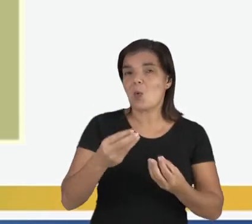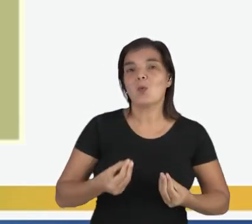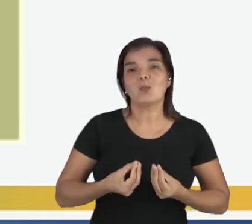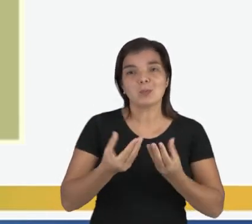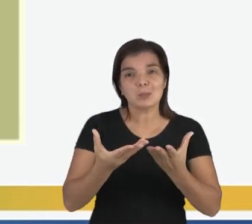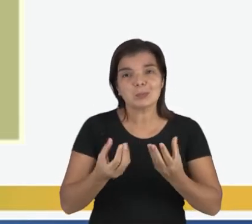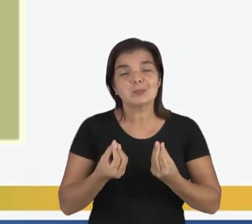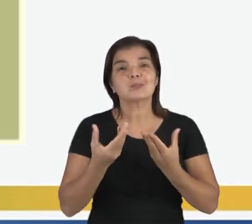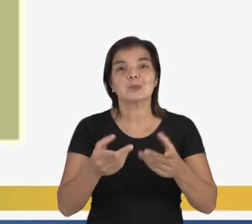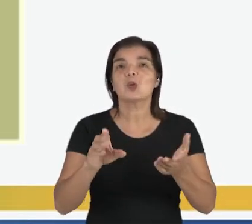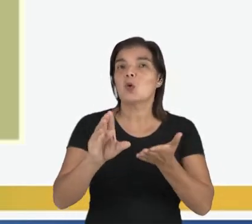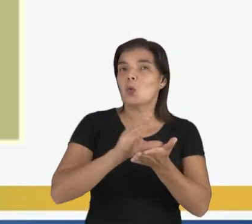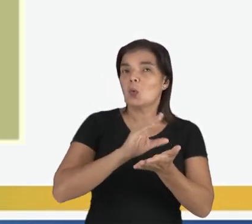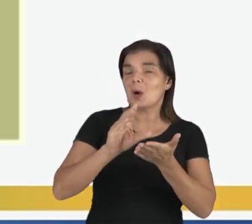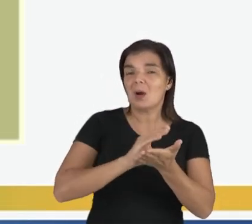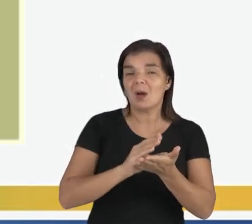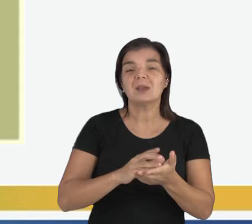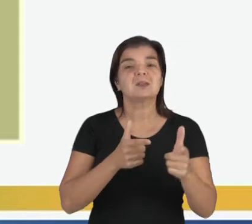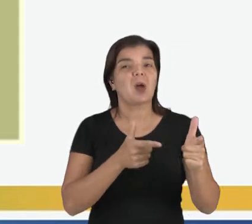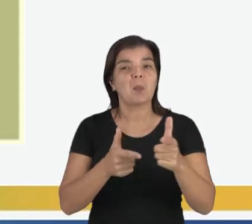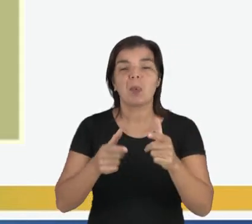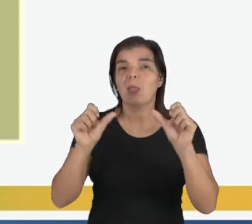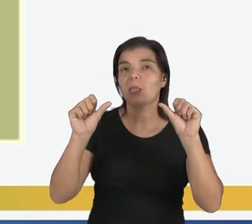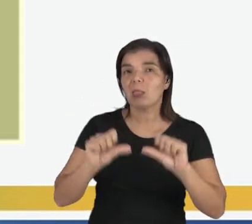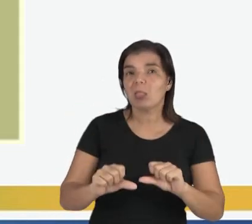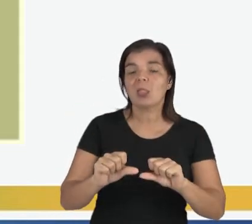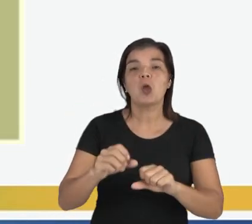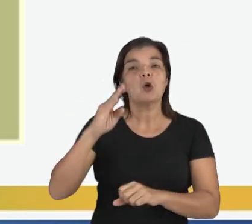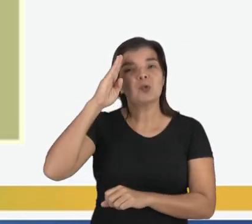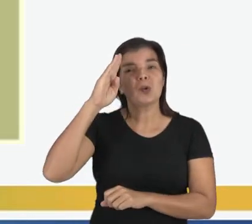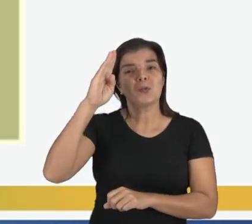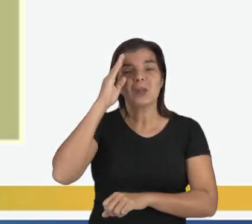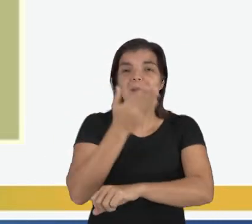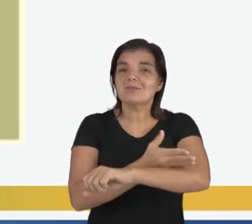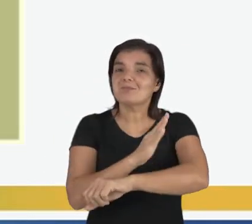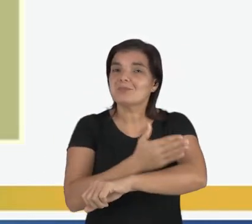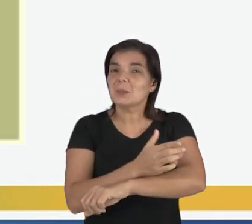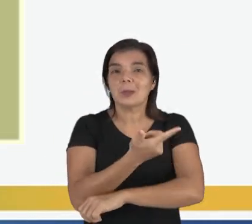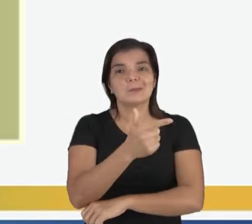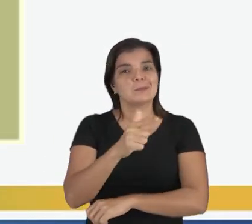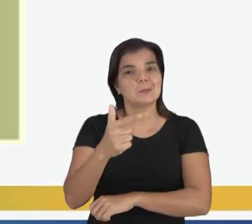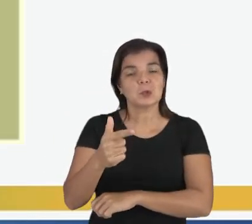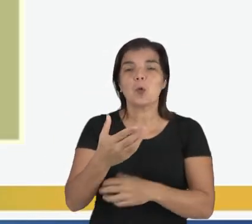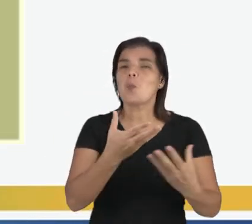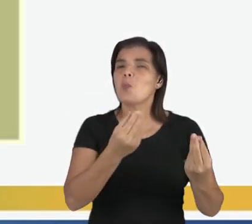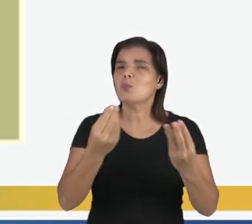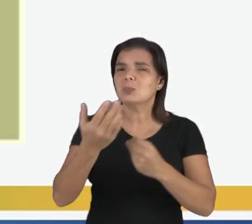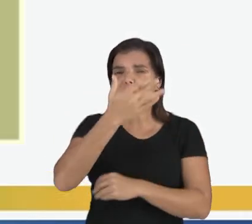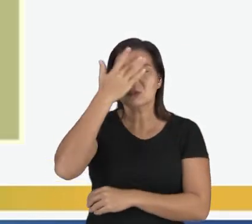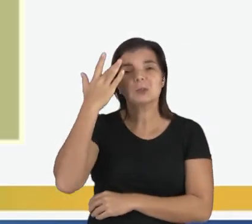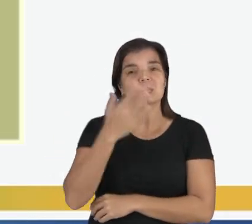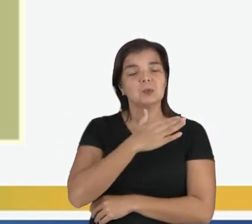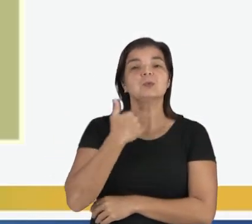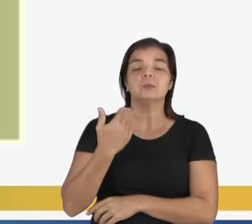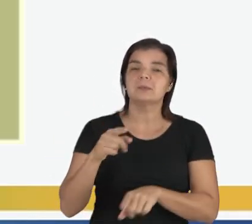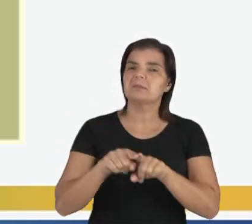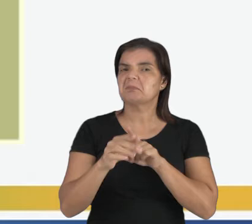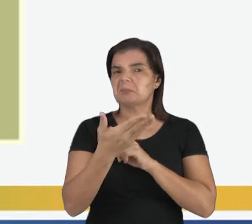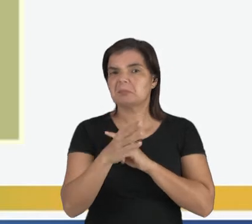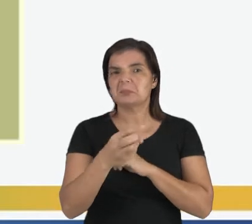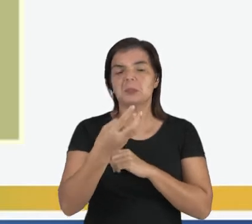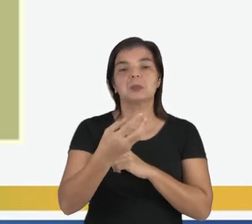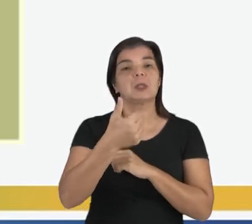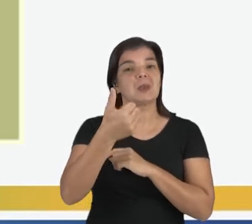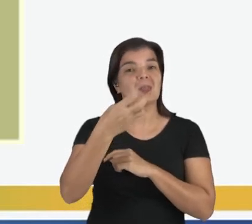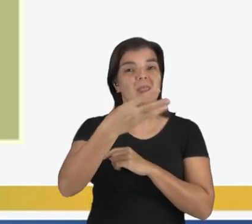poucos recursos, armamento precário, soldados sem treinamento. Muitos soldados morreram, né? Foram mais ou menos